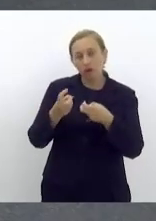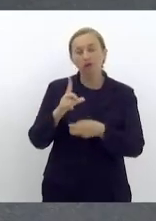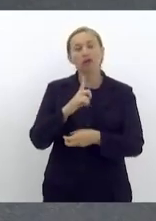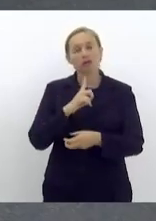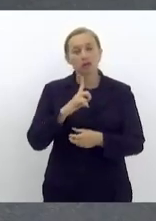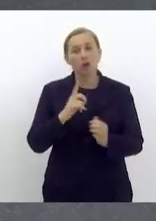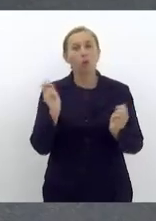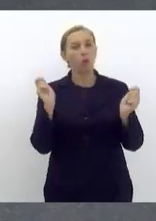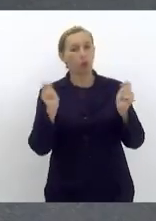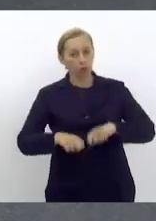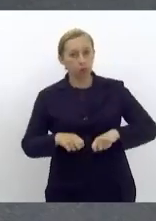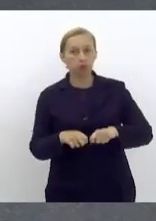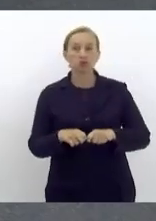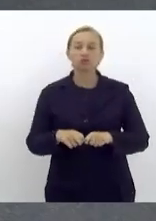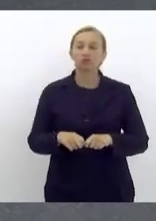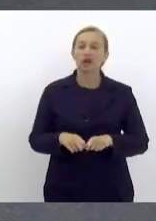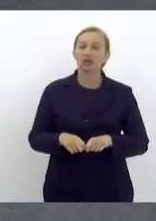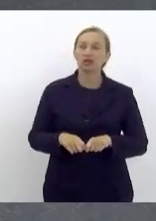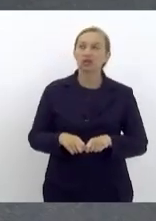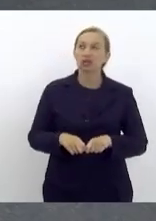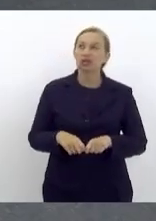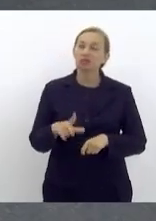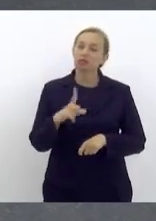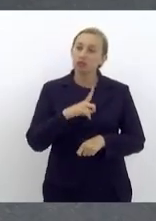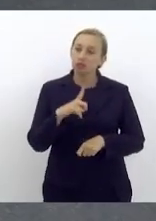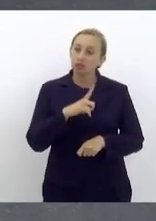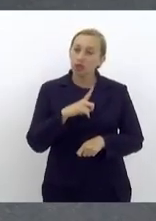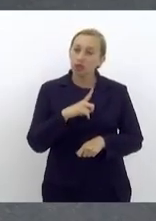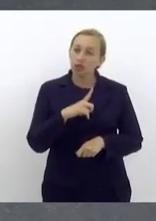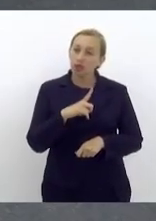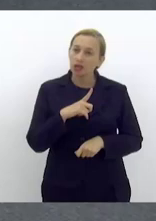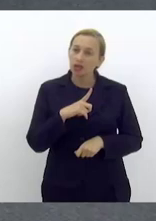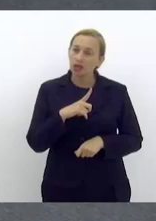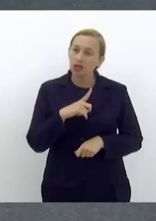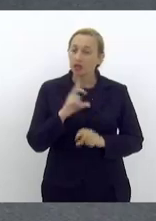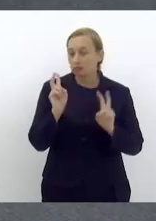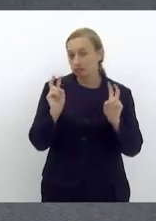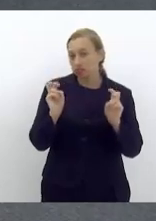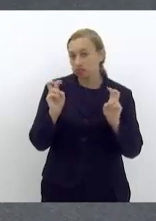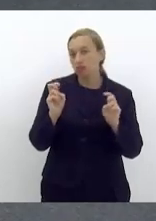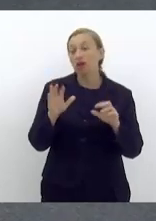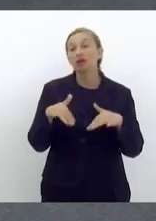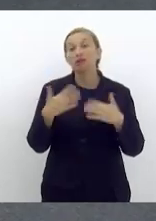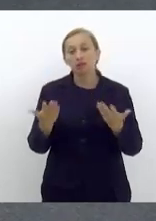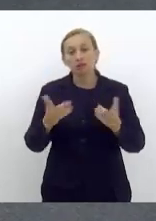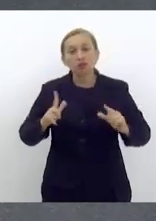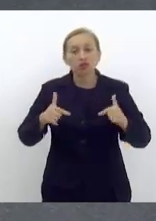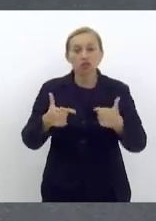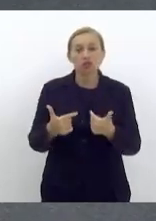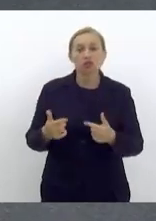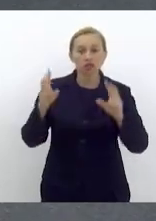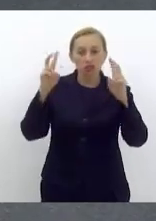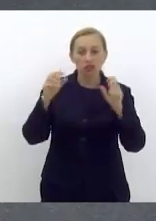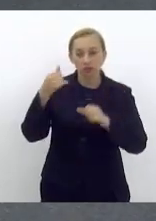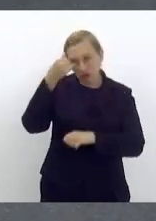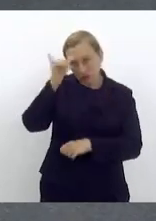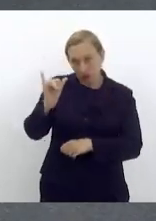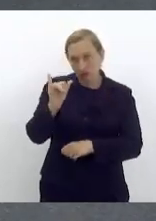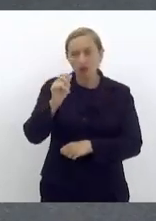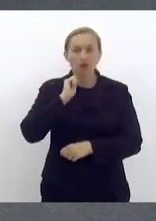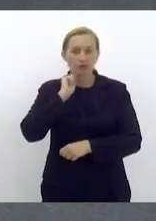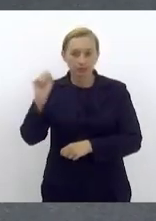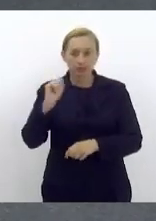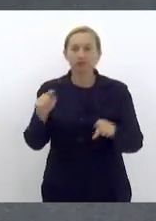alguma possibilidade, né, de ter essa questão, então, de atuar nessa questão da prevenção do